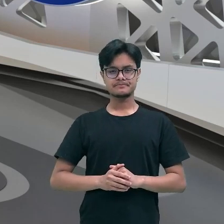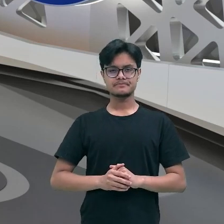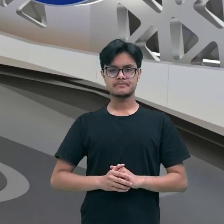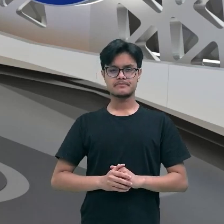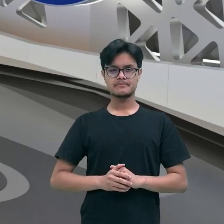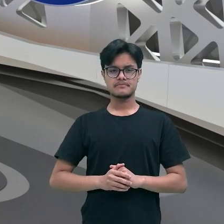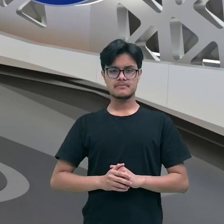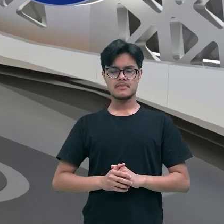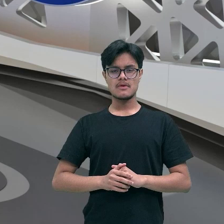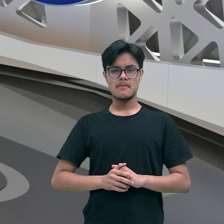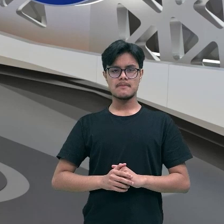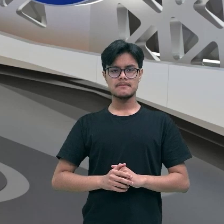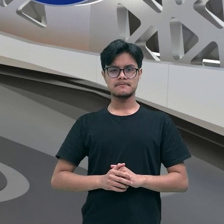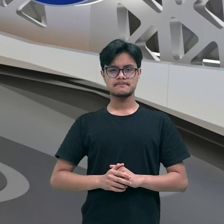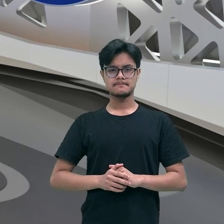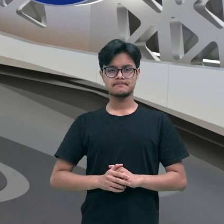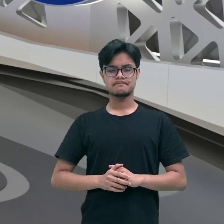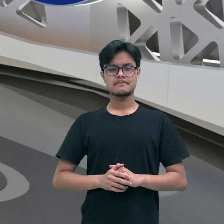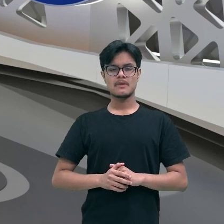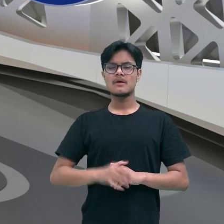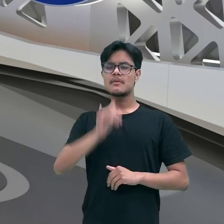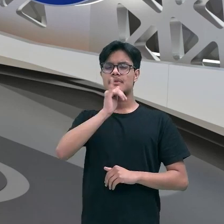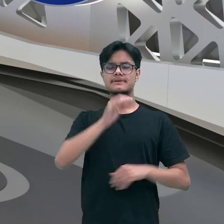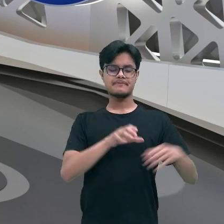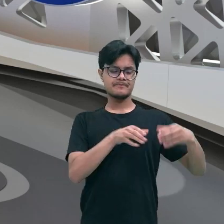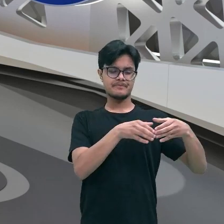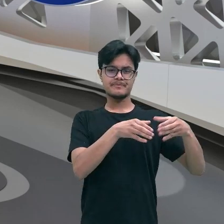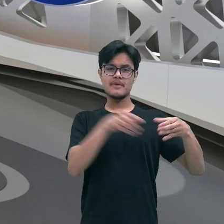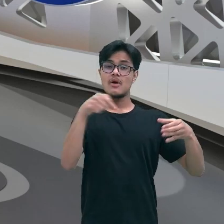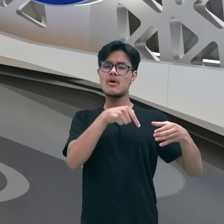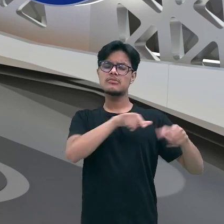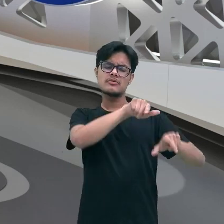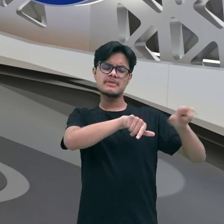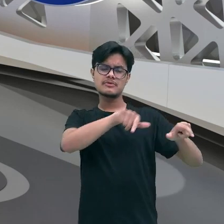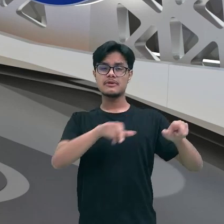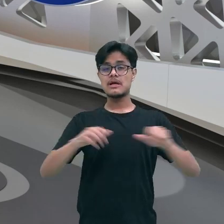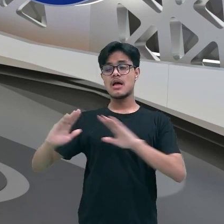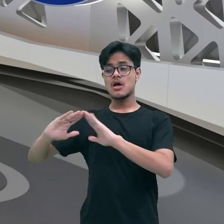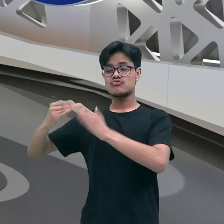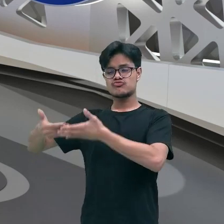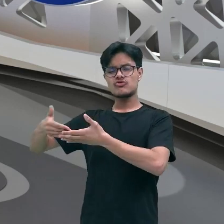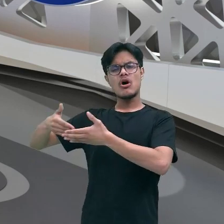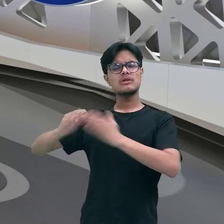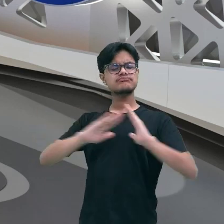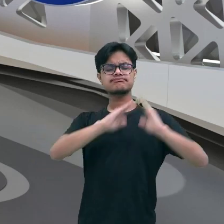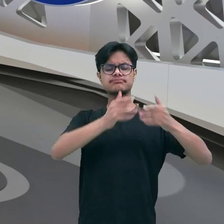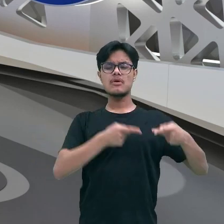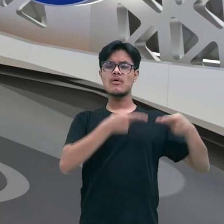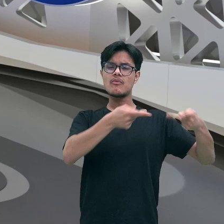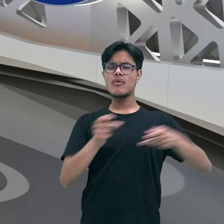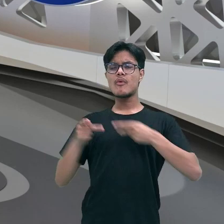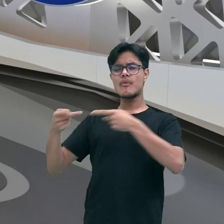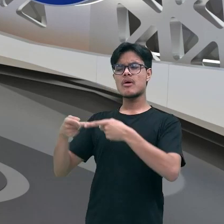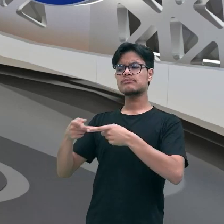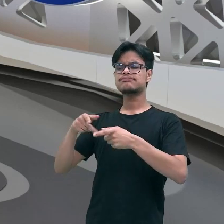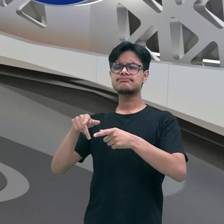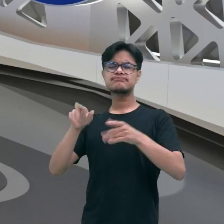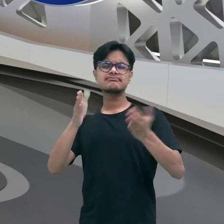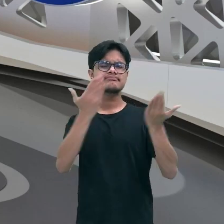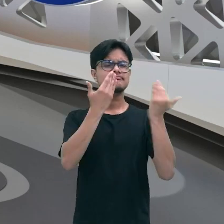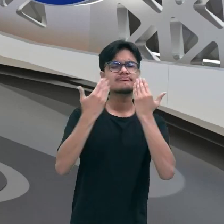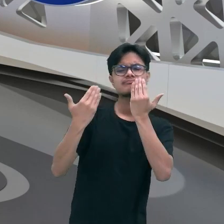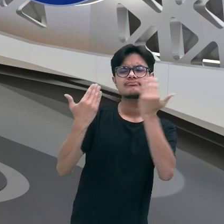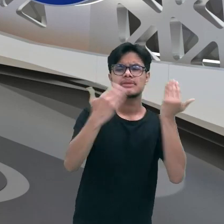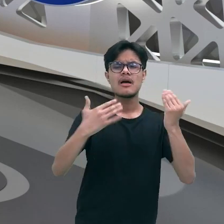diferença dentro de um próprio grupo. Por exemplo, a gente esteve visitando algumas escolas e numa dessas escolas eu entrei na sala e comecei a conversar